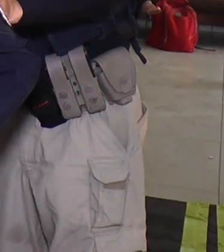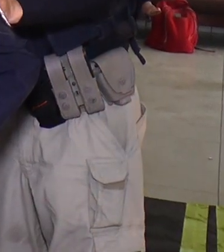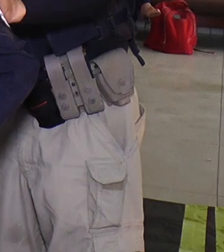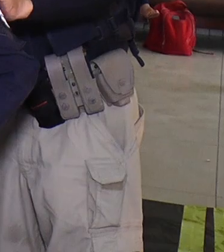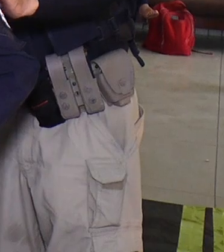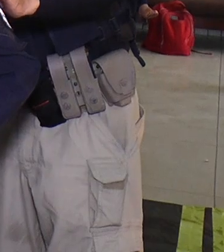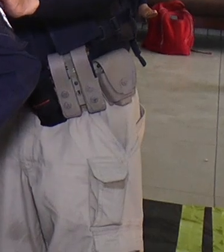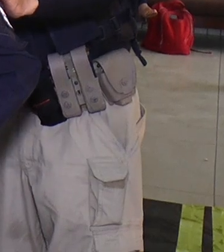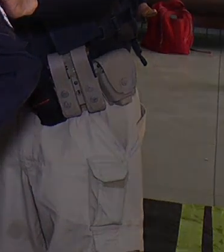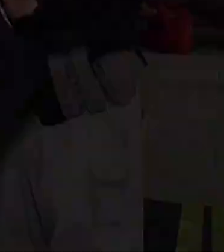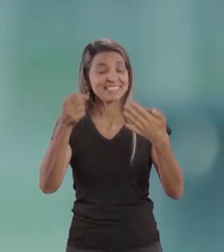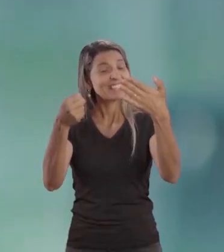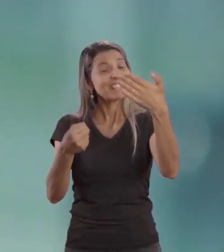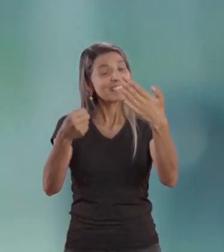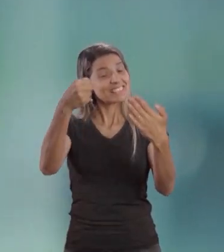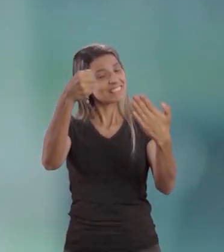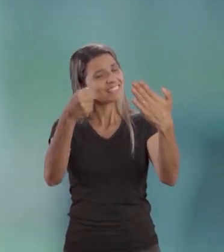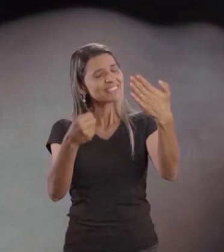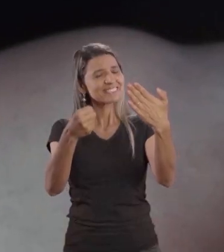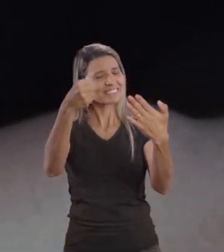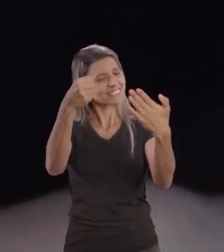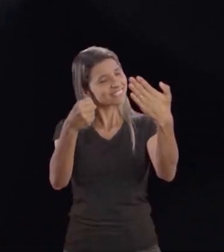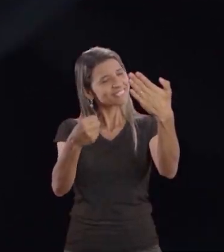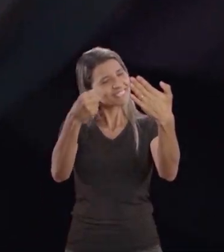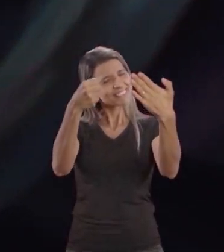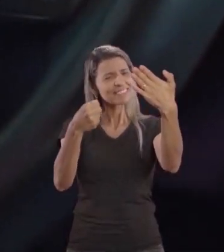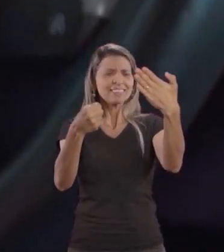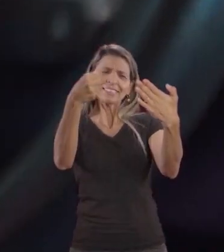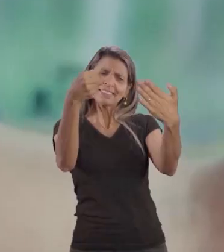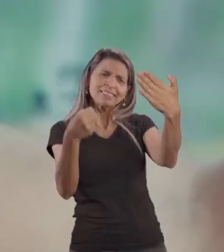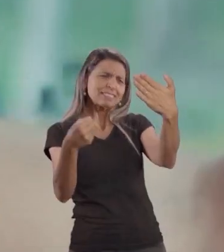roupas roupas e bo